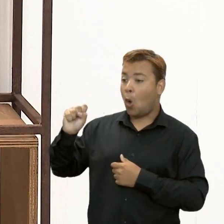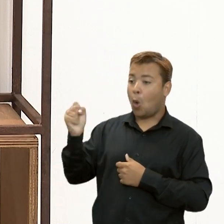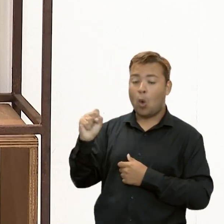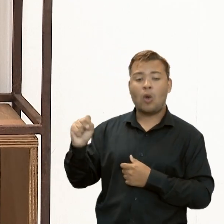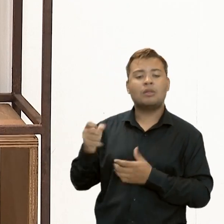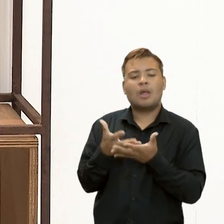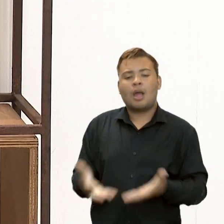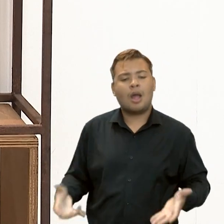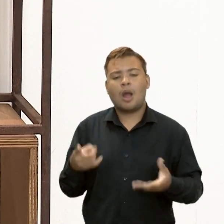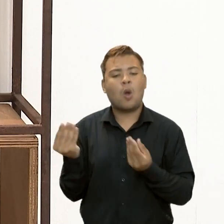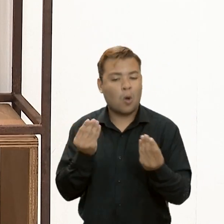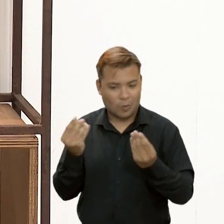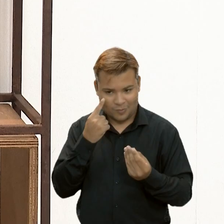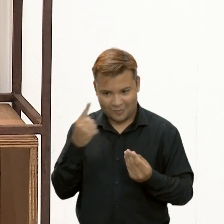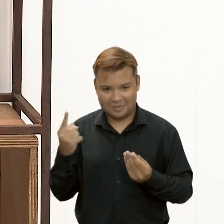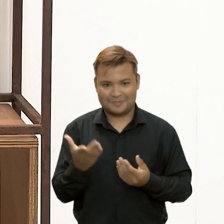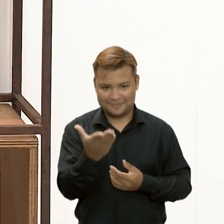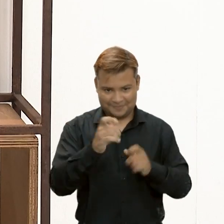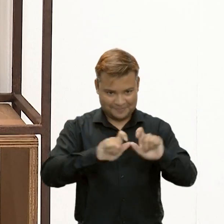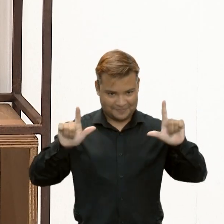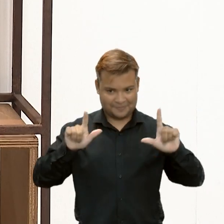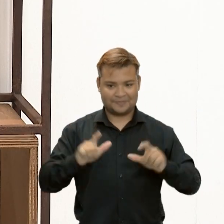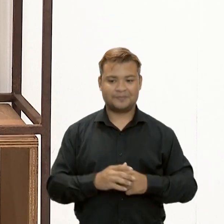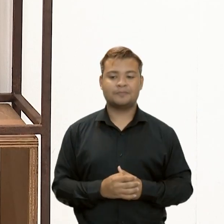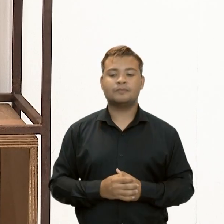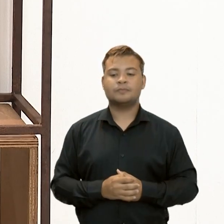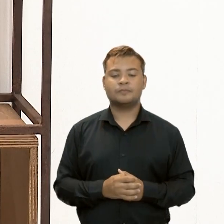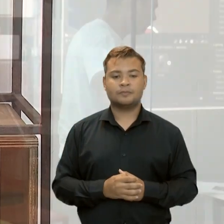edição desse evento na nossa matéria de agora.